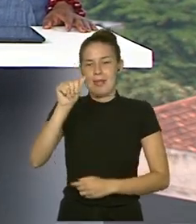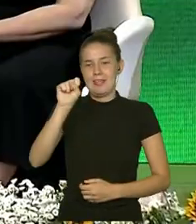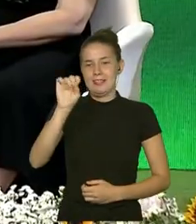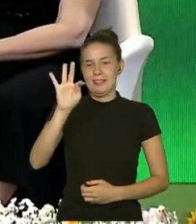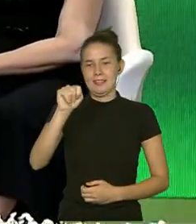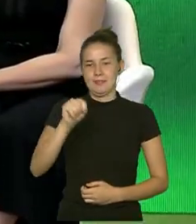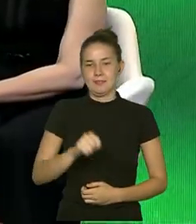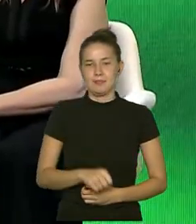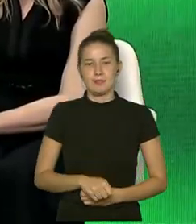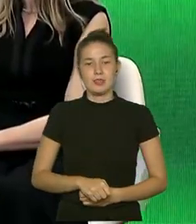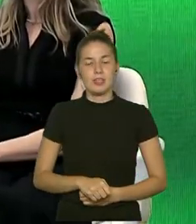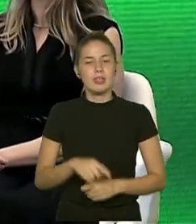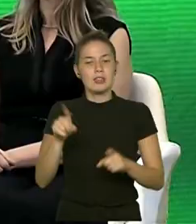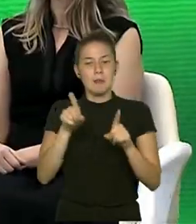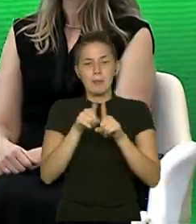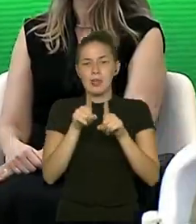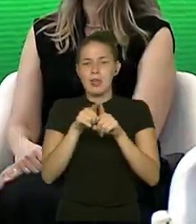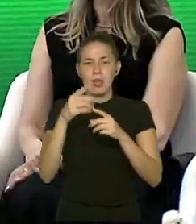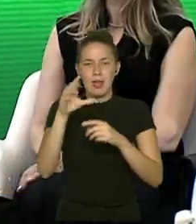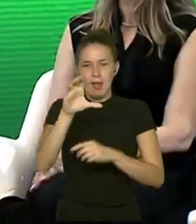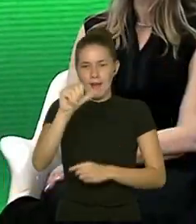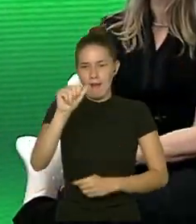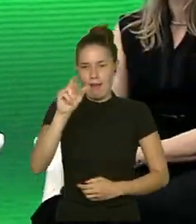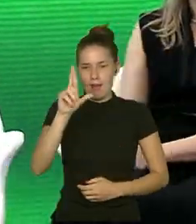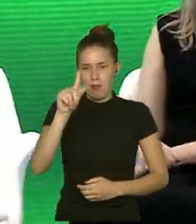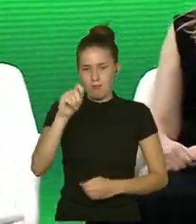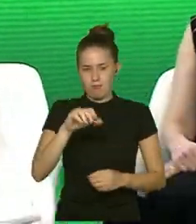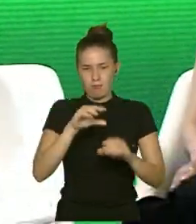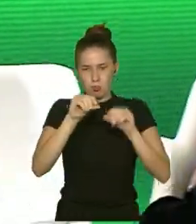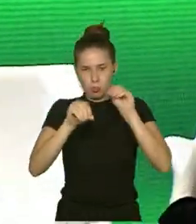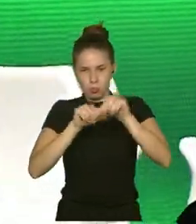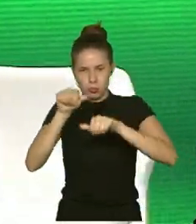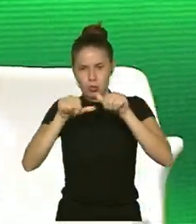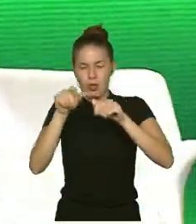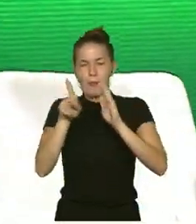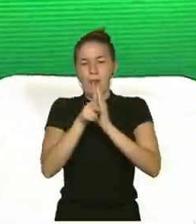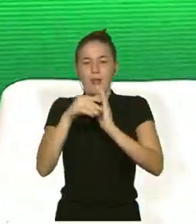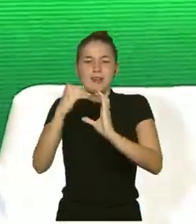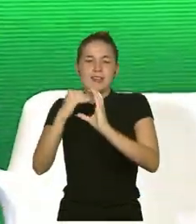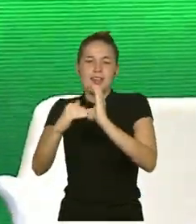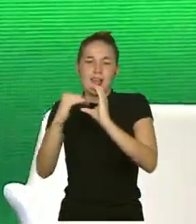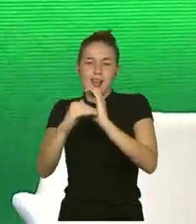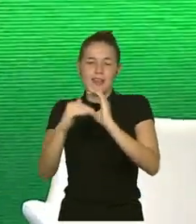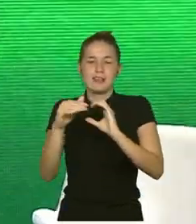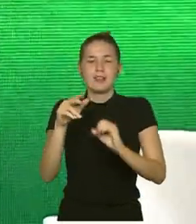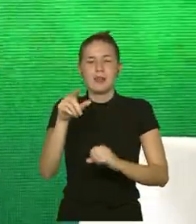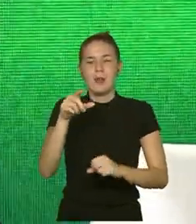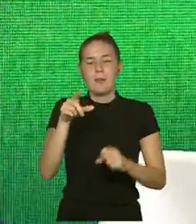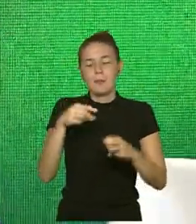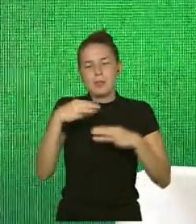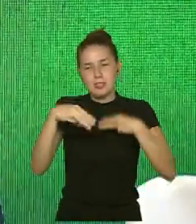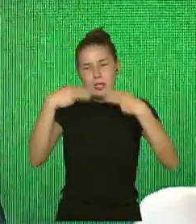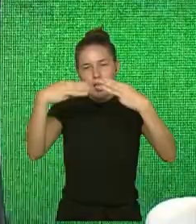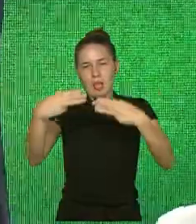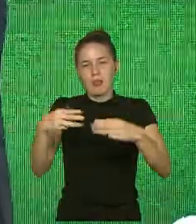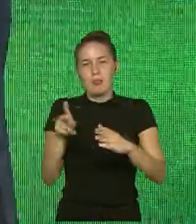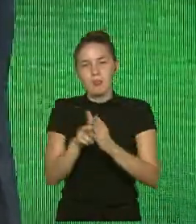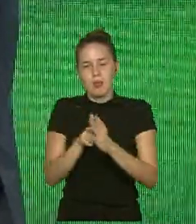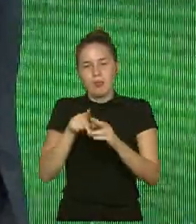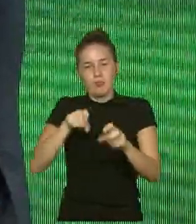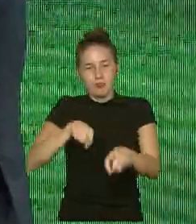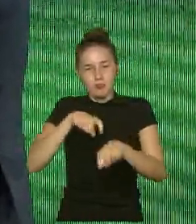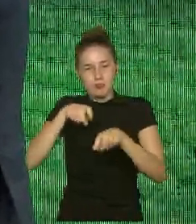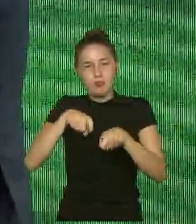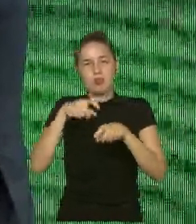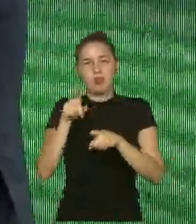A transmissão do cargo a Carlos Fávaro foi feita pelo ex-secretário-executivo do Ministério da Agricultura, Pecuária e